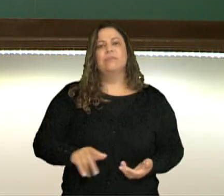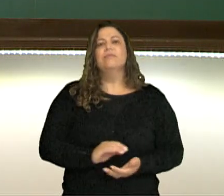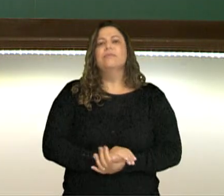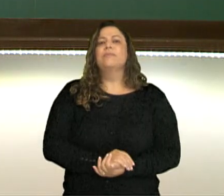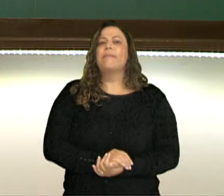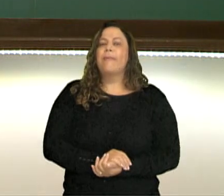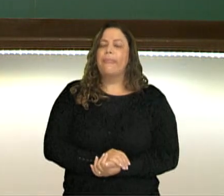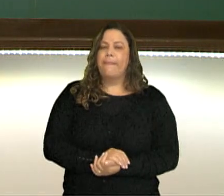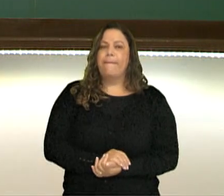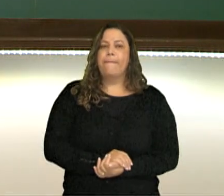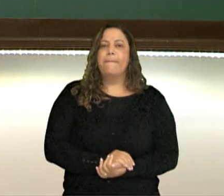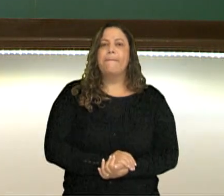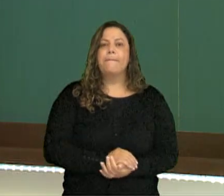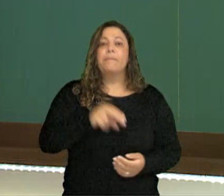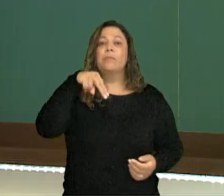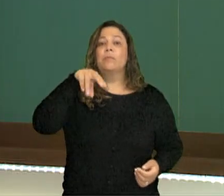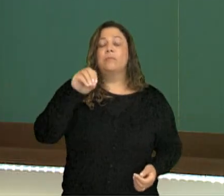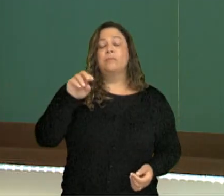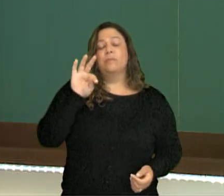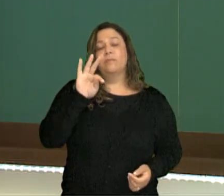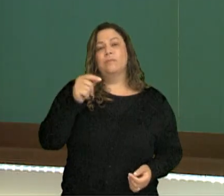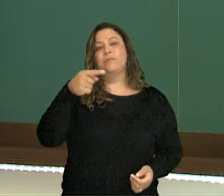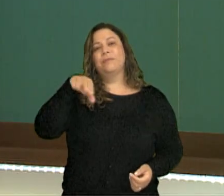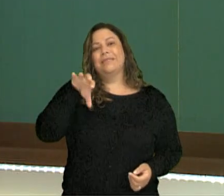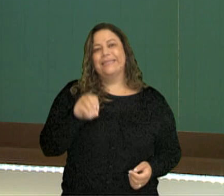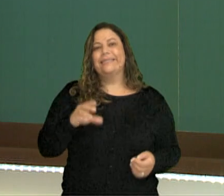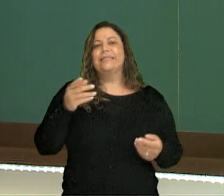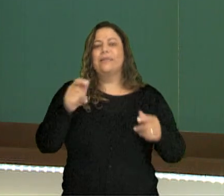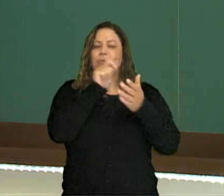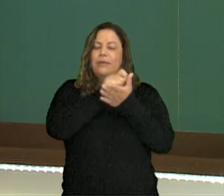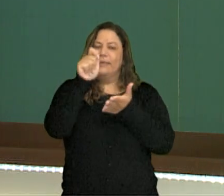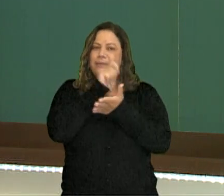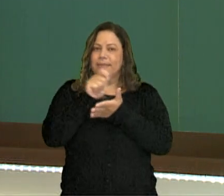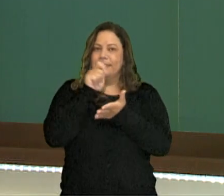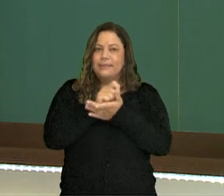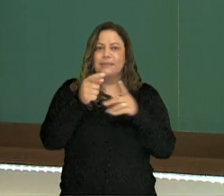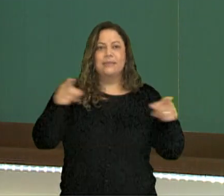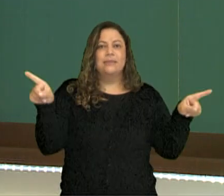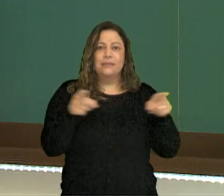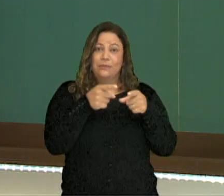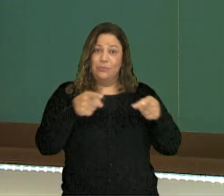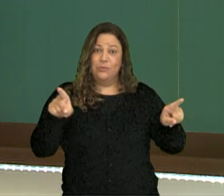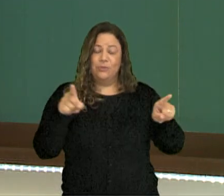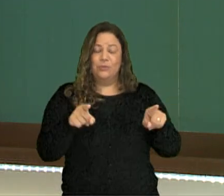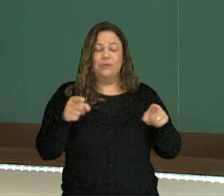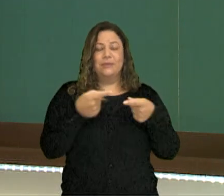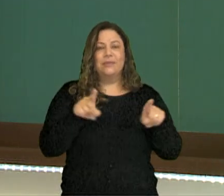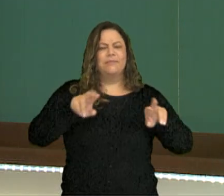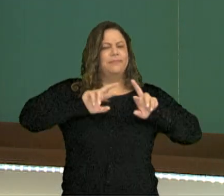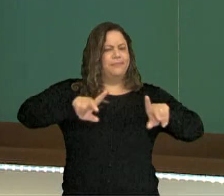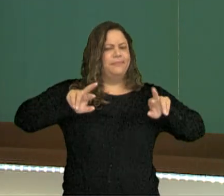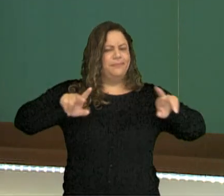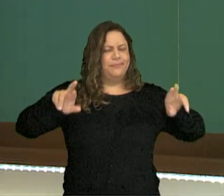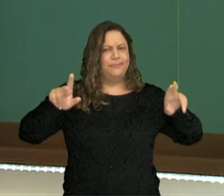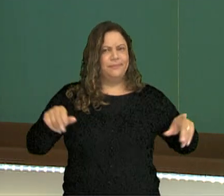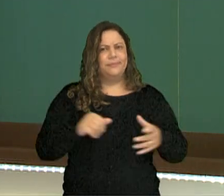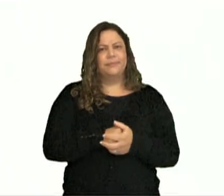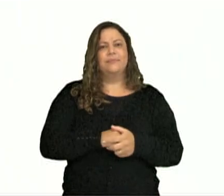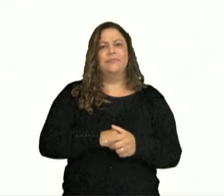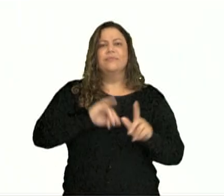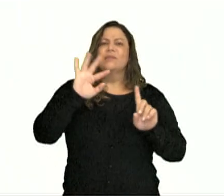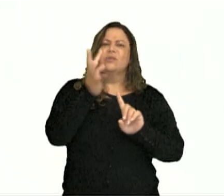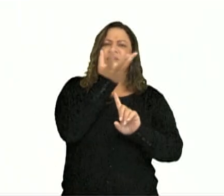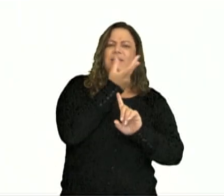Então, notação musical. A escrita musical faz com que as músicas cheguem a distintos artistas e público, possibilitando